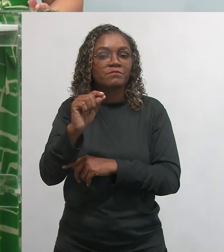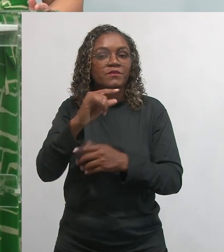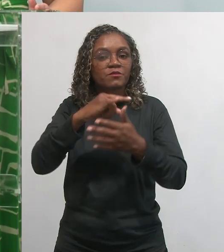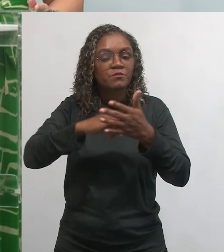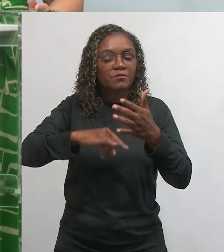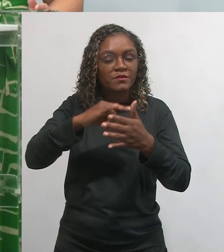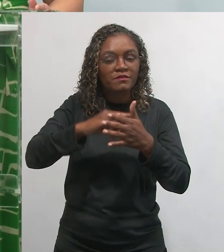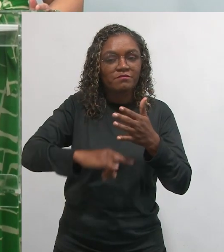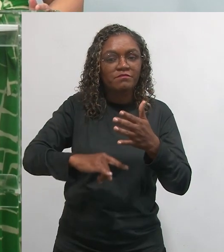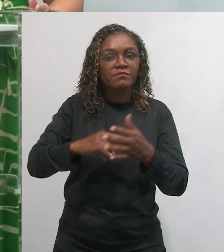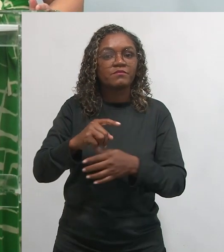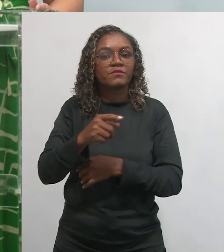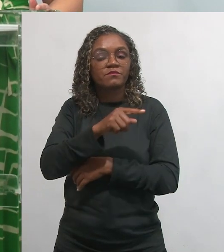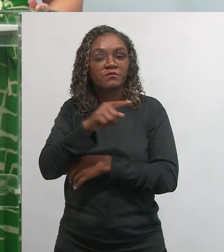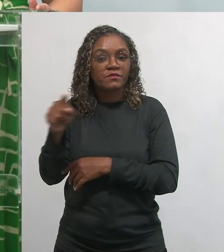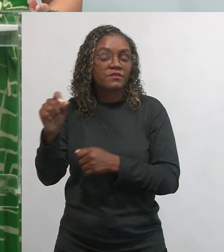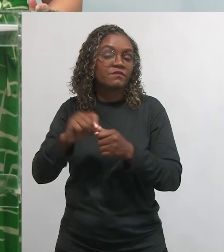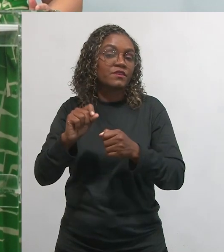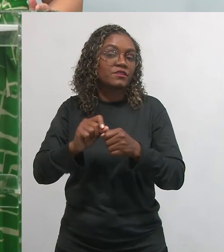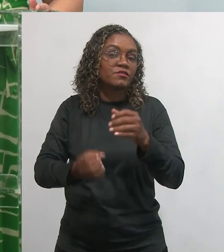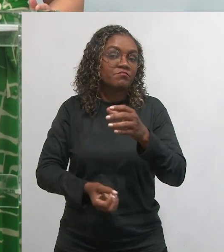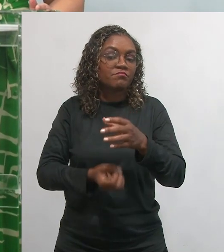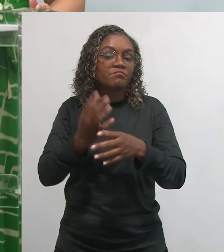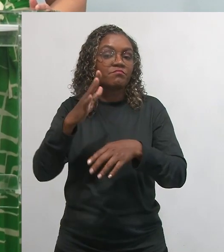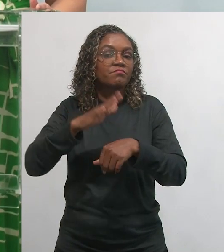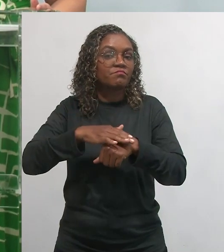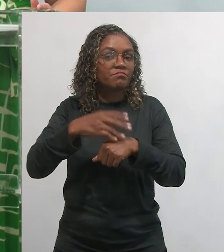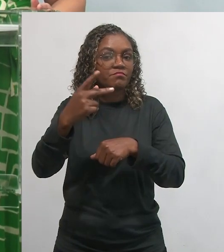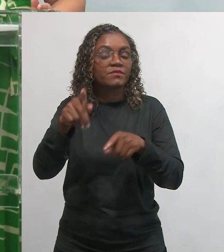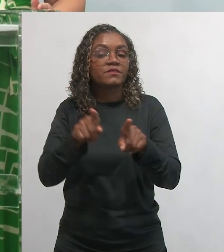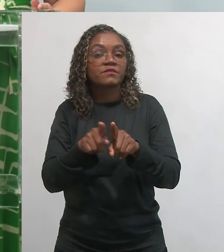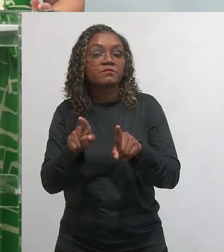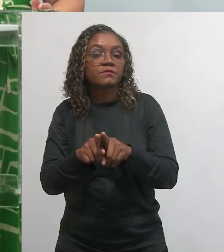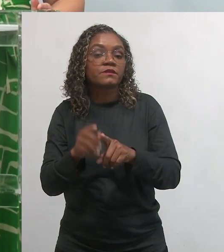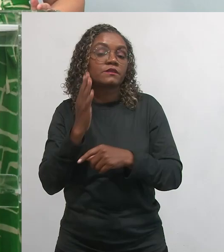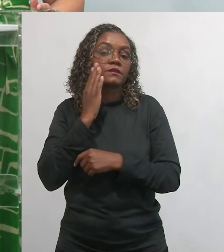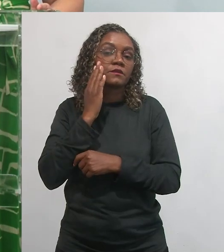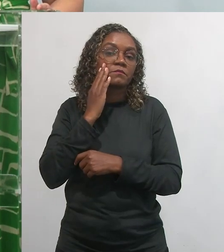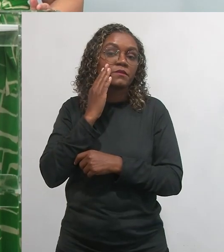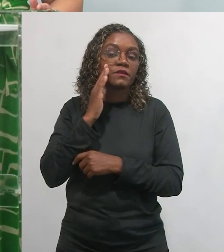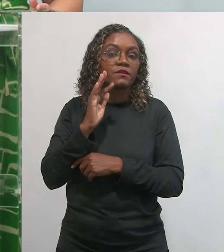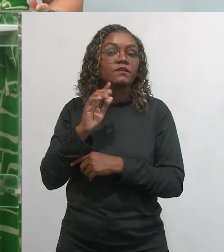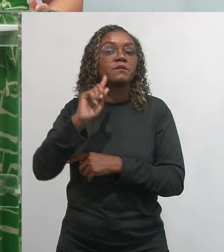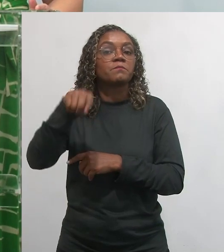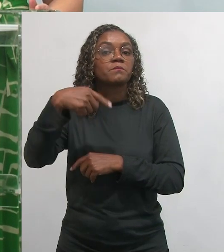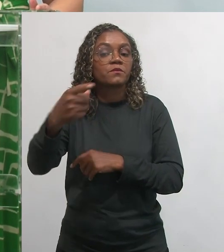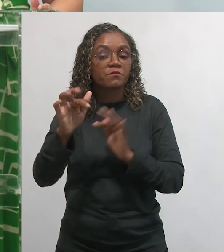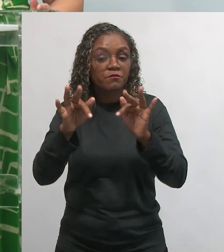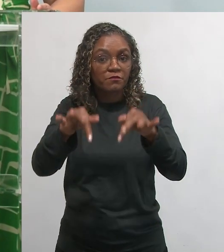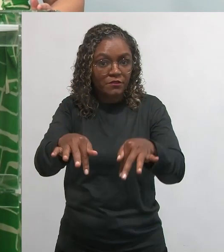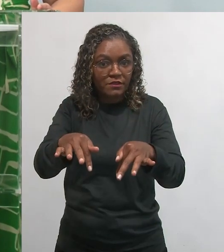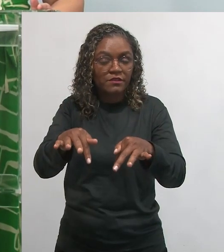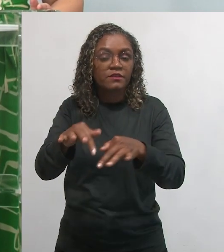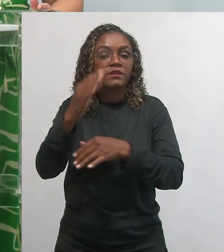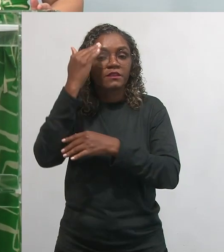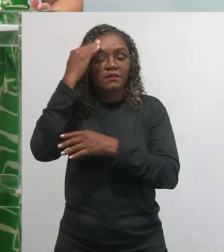estágio, principalmente aos documentos que vocês deverão produzir, bem como para que nós possamos, lá